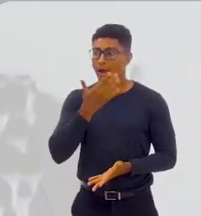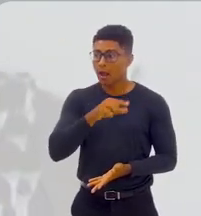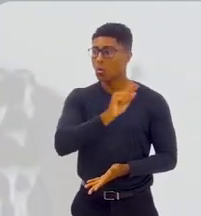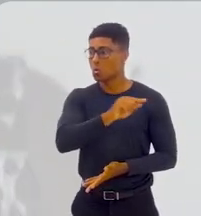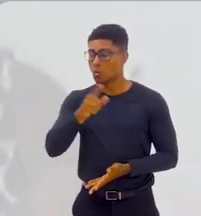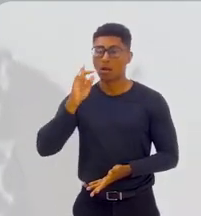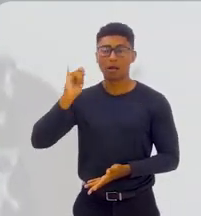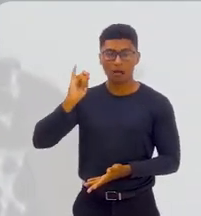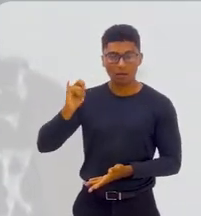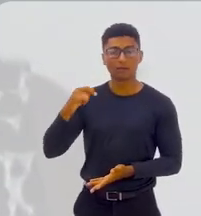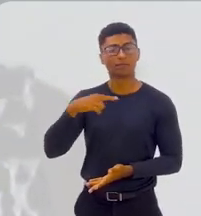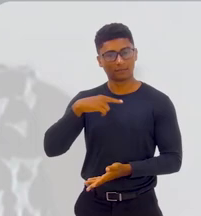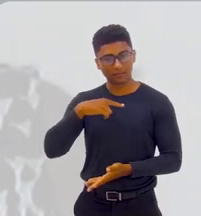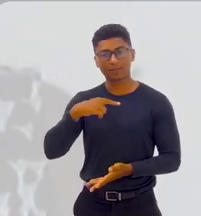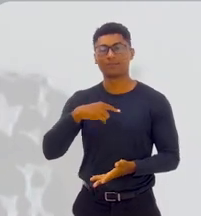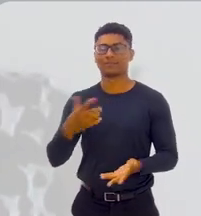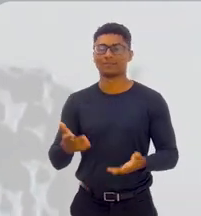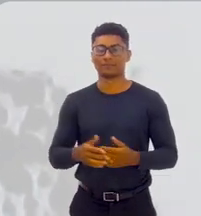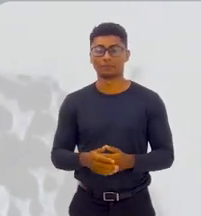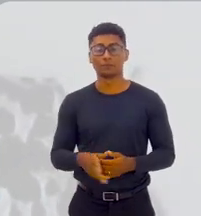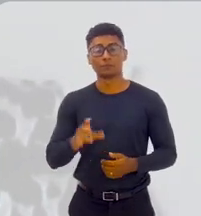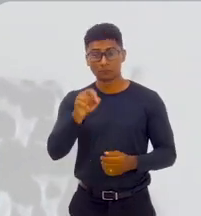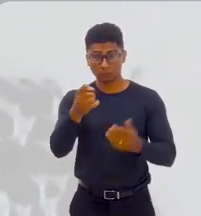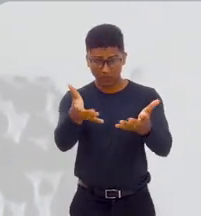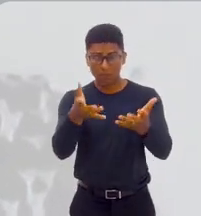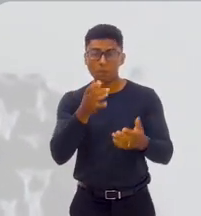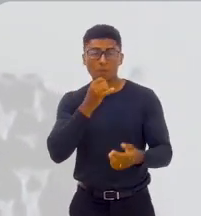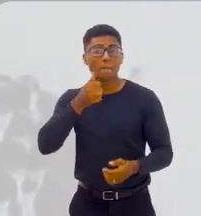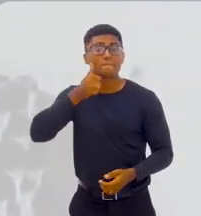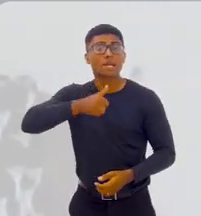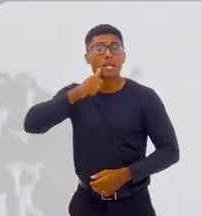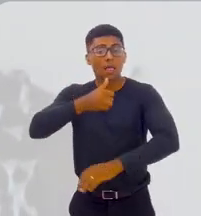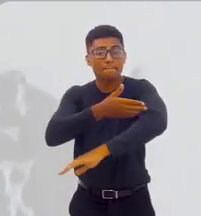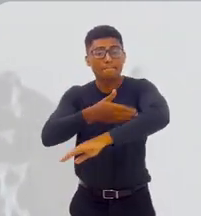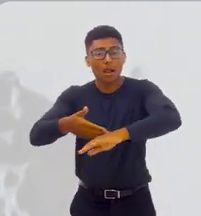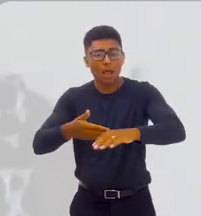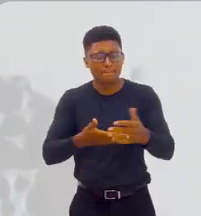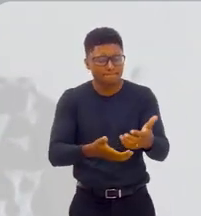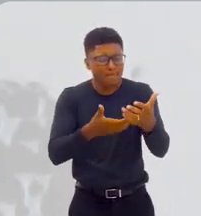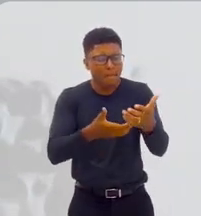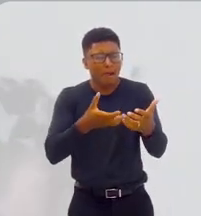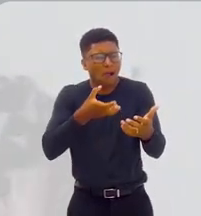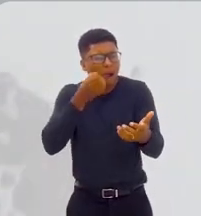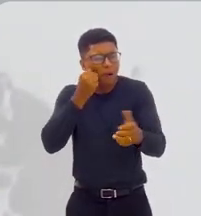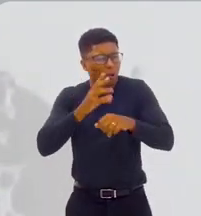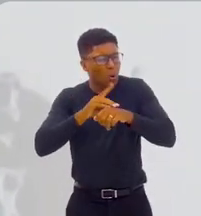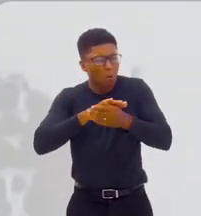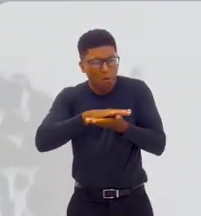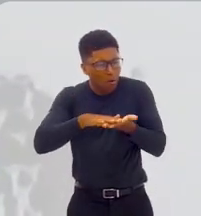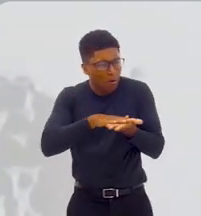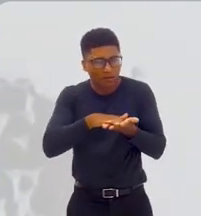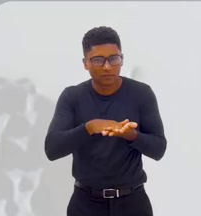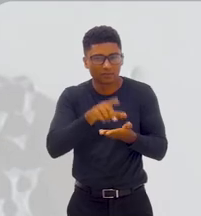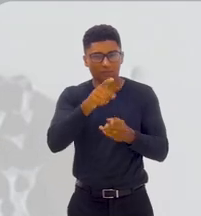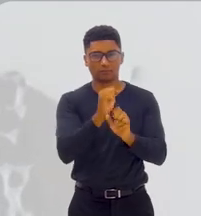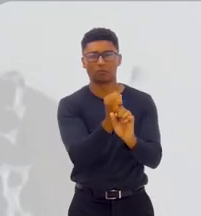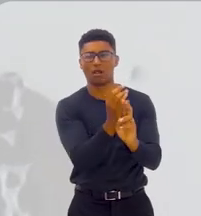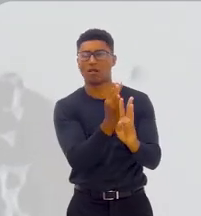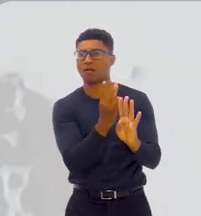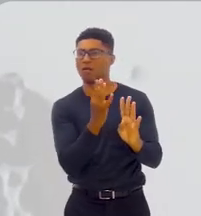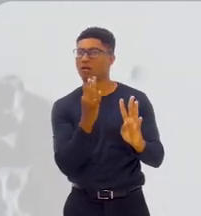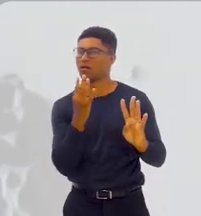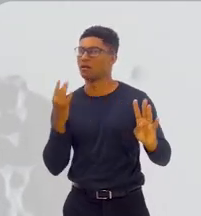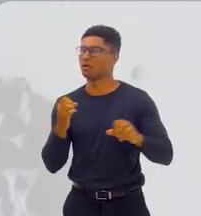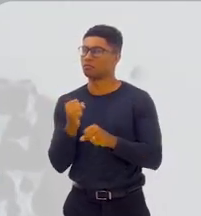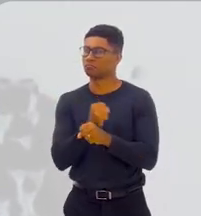o que temos de que é idealizado, né? Se você quiser adotar uma menina branca, recém-nascida, sem problema de saúde, você vai ficar na fila